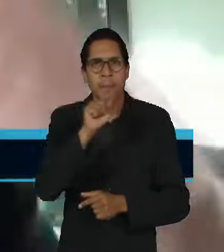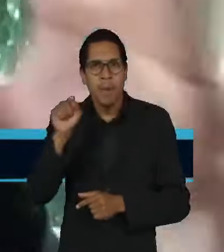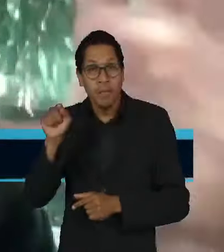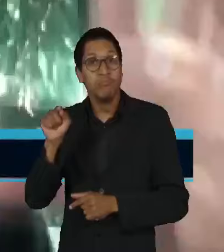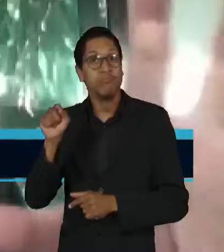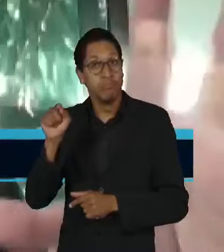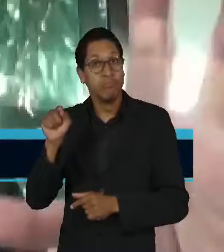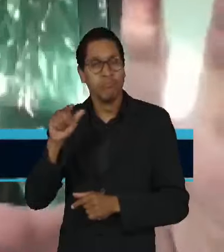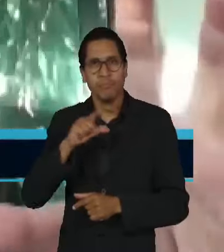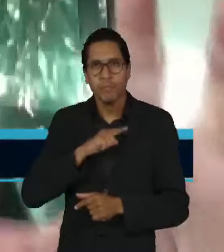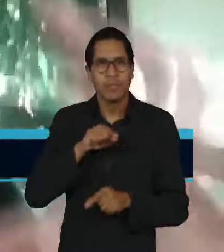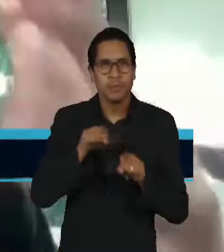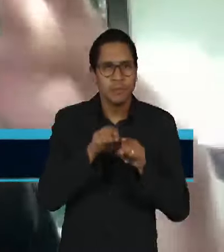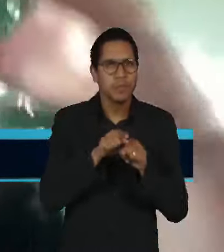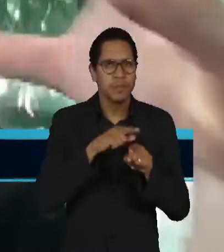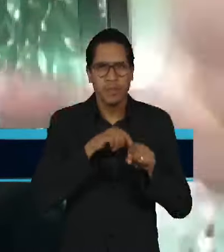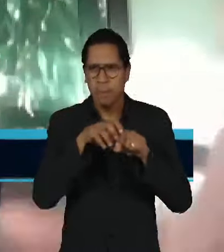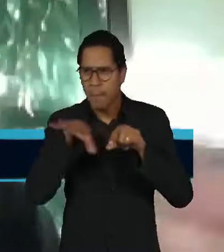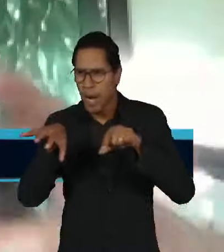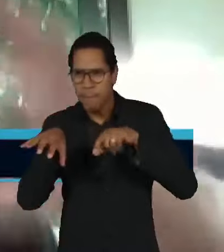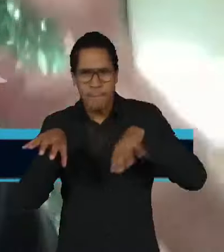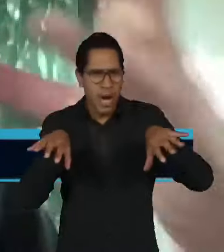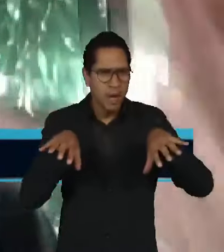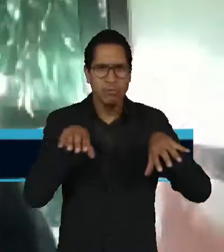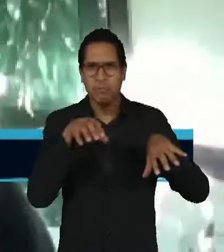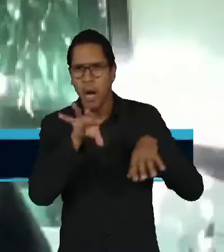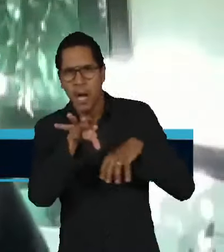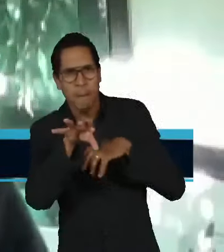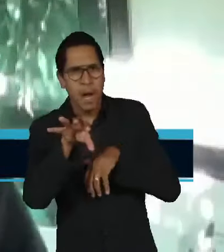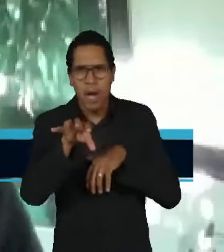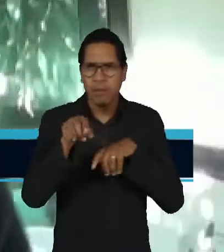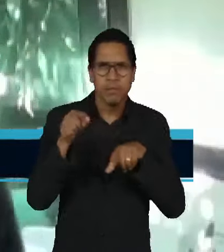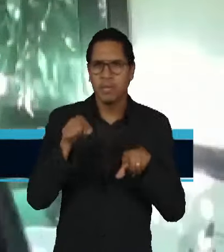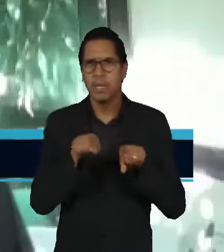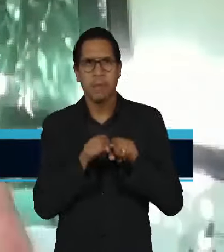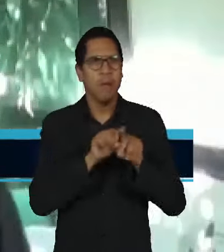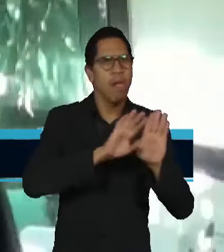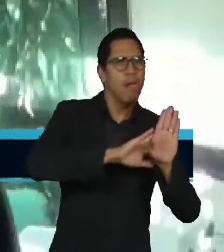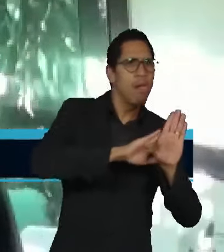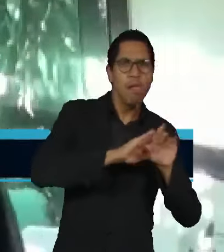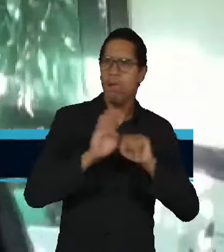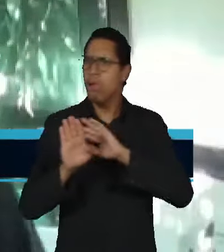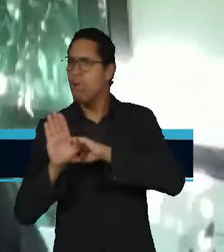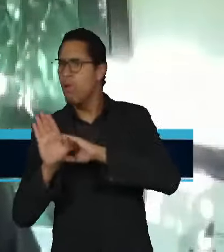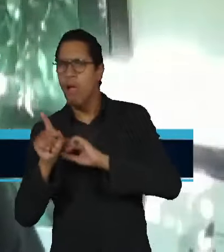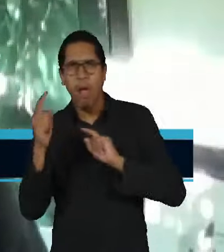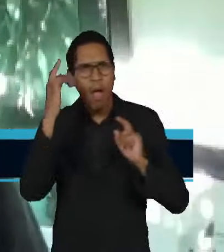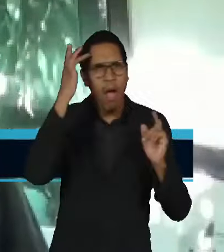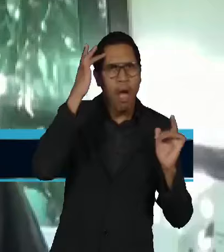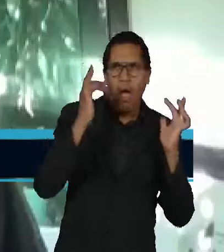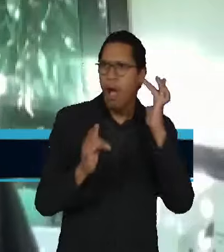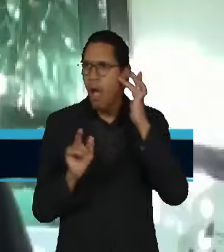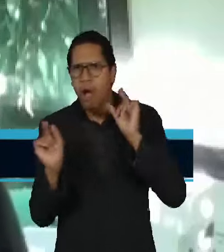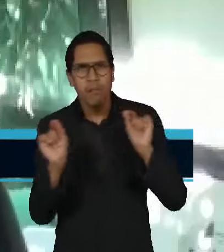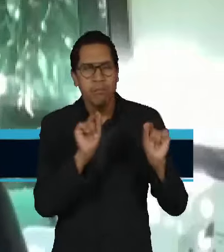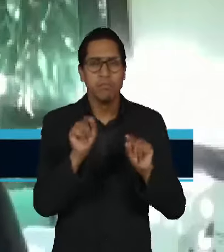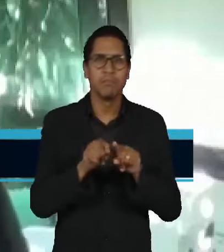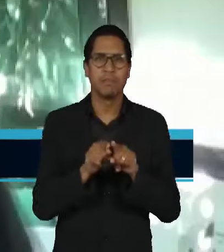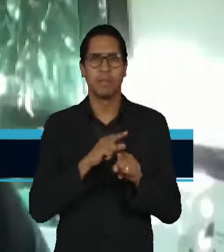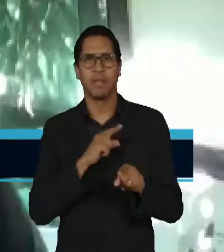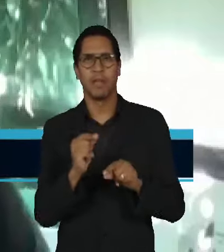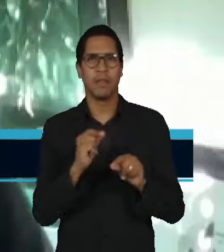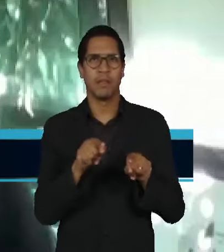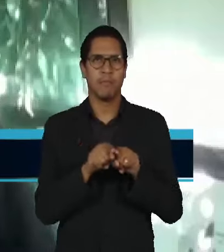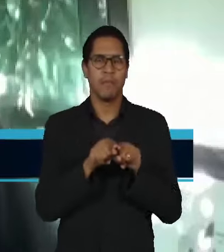essa segmentação ideológica, essa polarização ideológica, contribua para uma falta de estabilização,